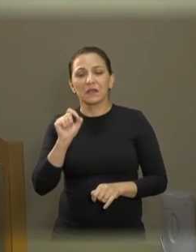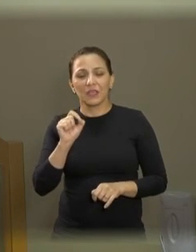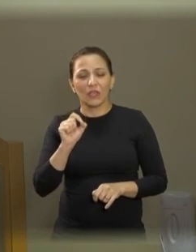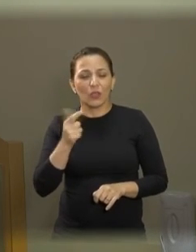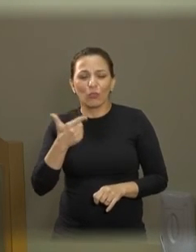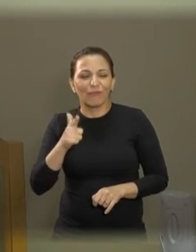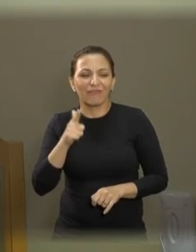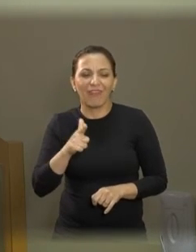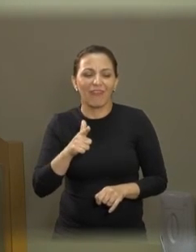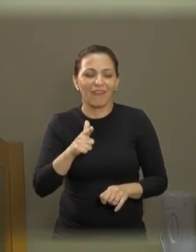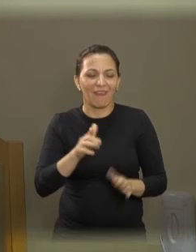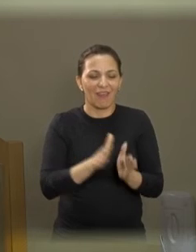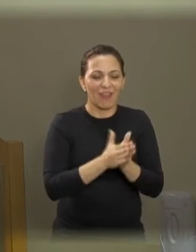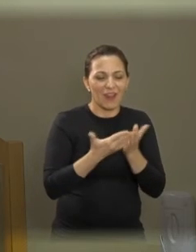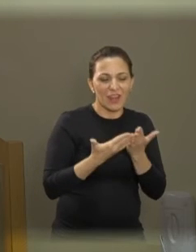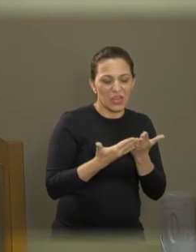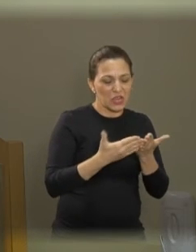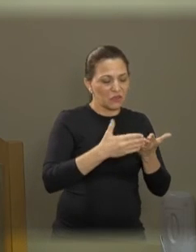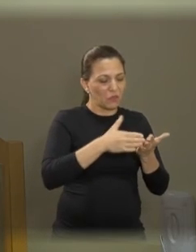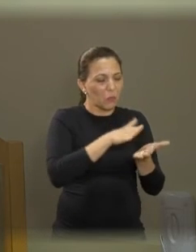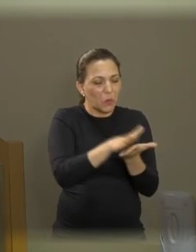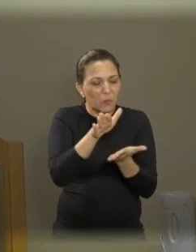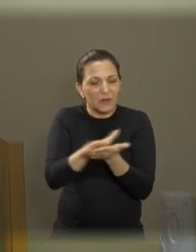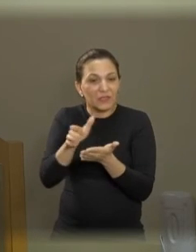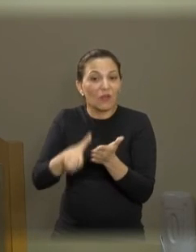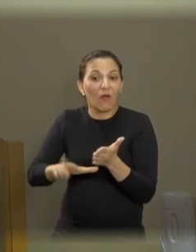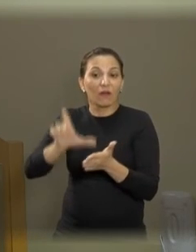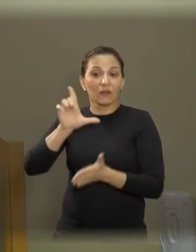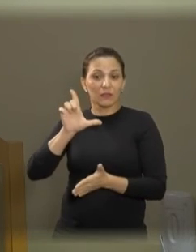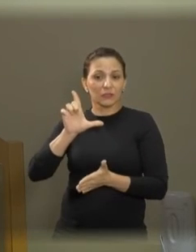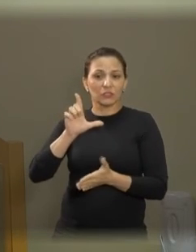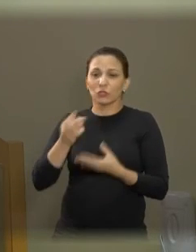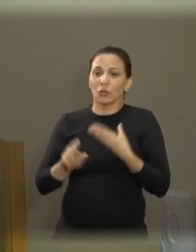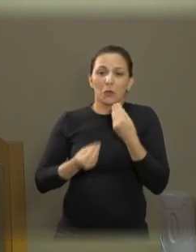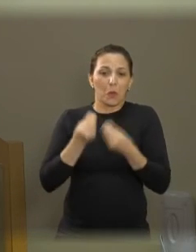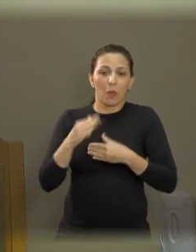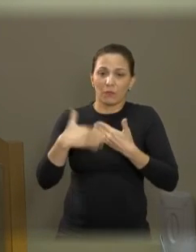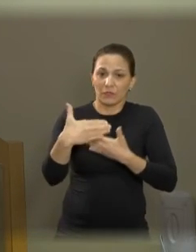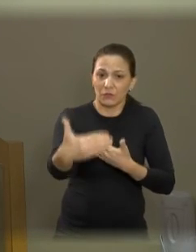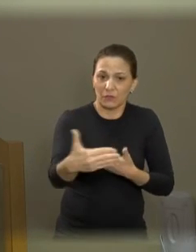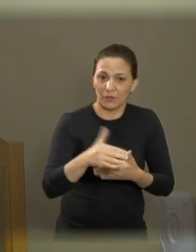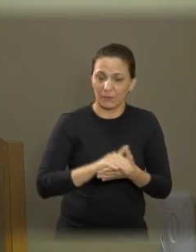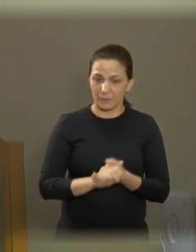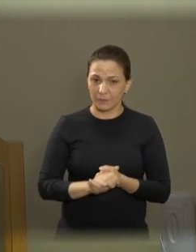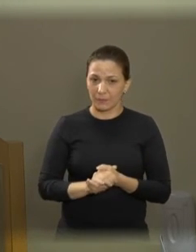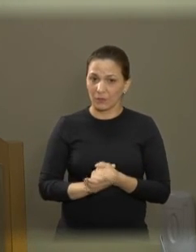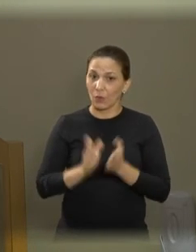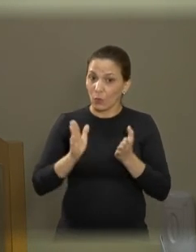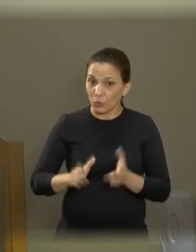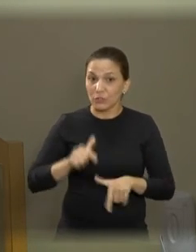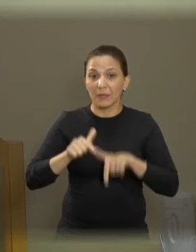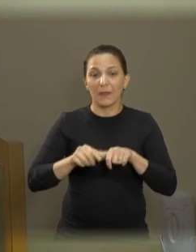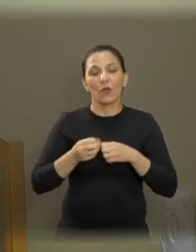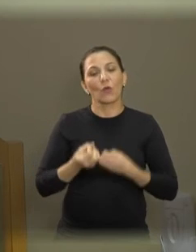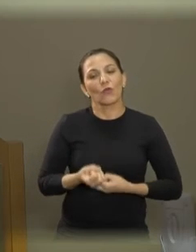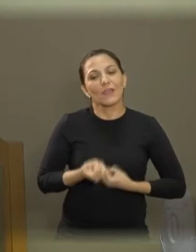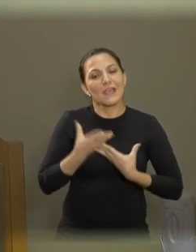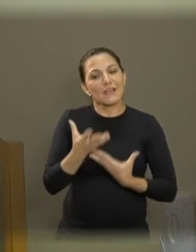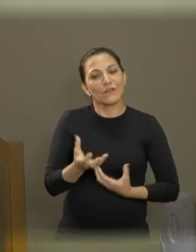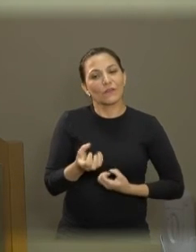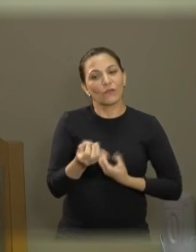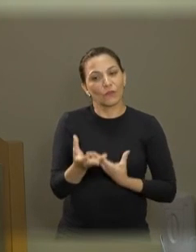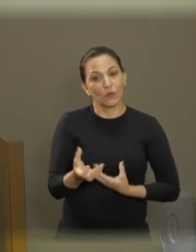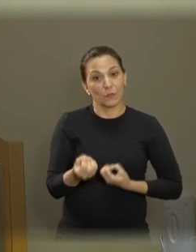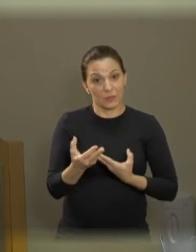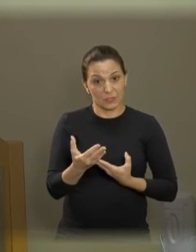eu trabalho hoje, gente, o meu trabalho em sala é trabalhar com informação. Porque a informação bem